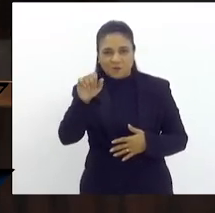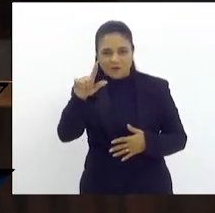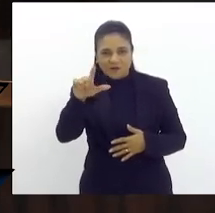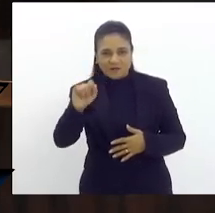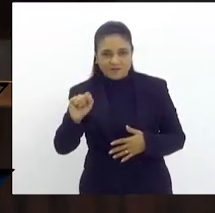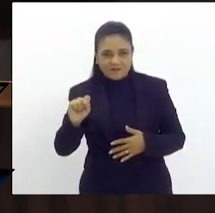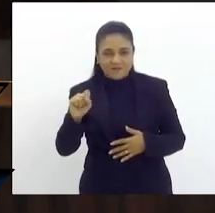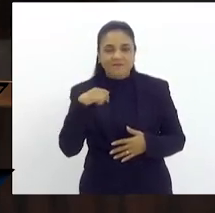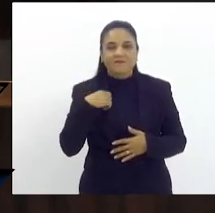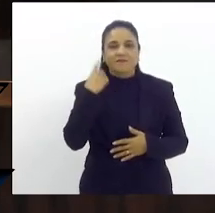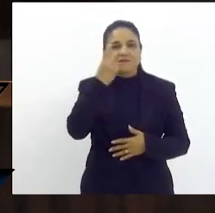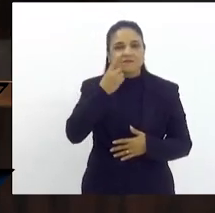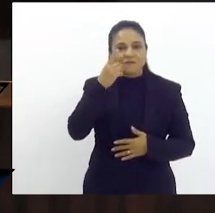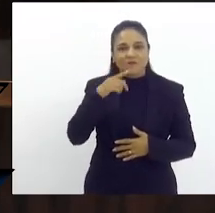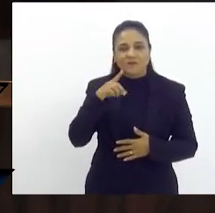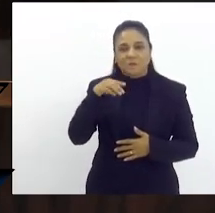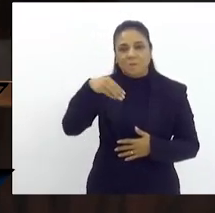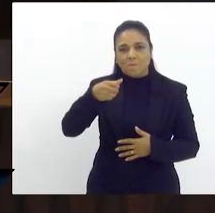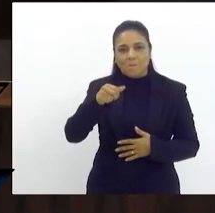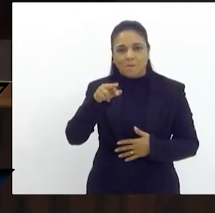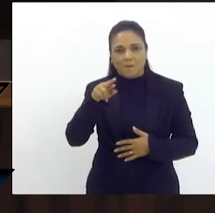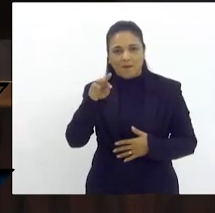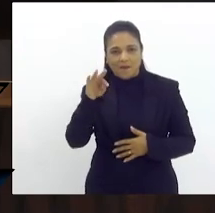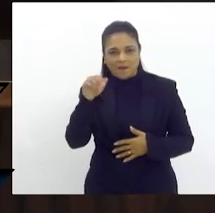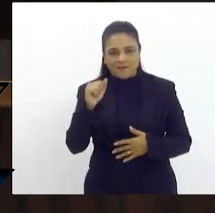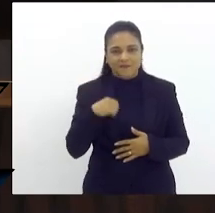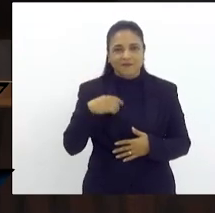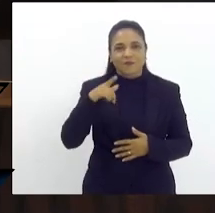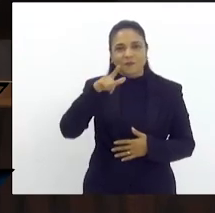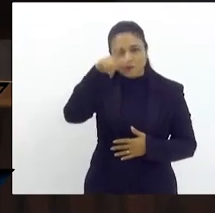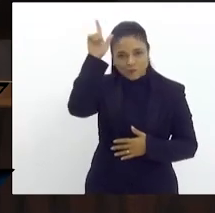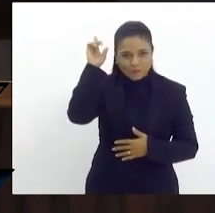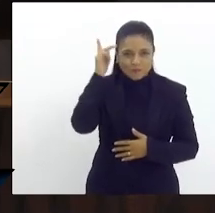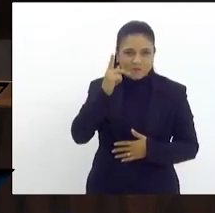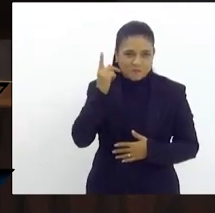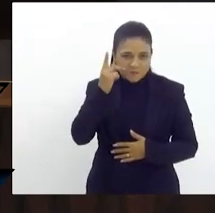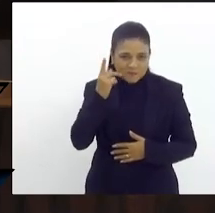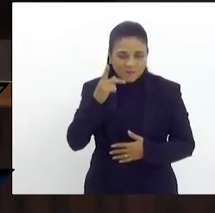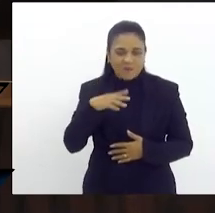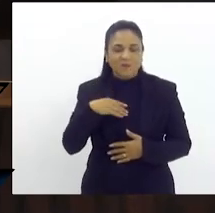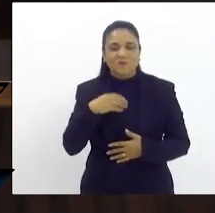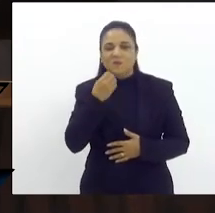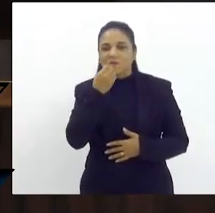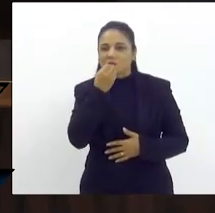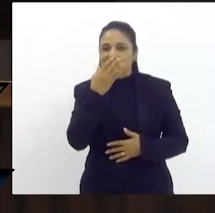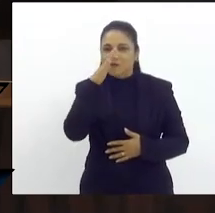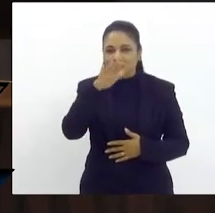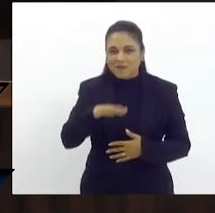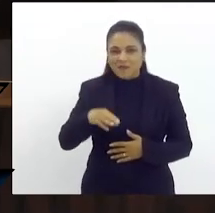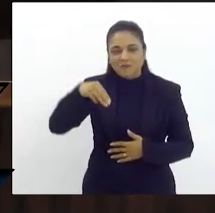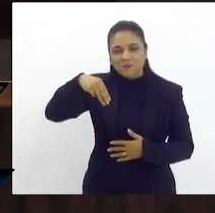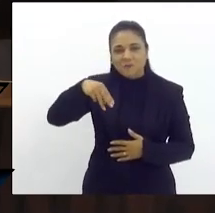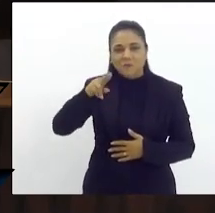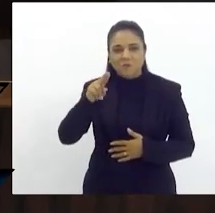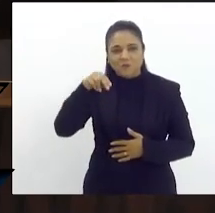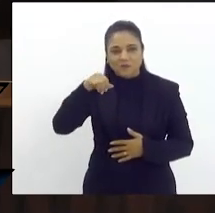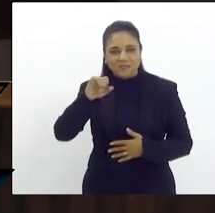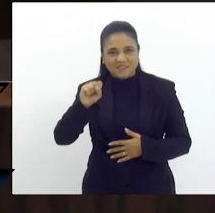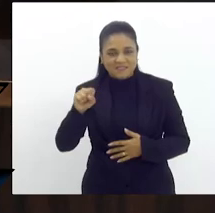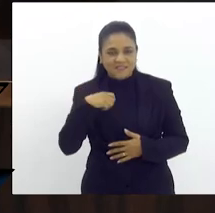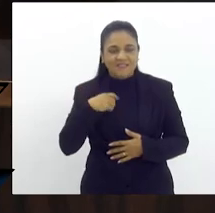Rocha Luiz Paulo Tande Vieira Boa tarde Nunes Nunes Boa tarde